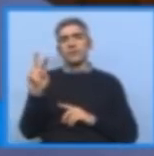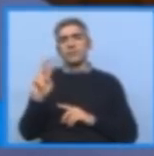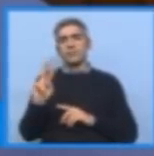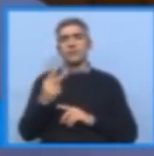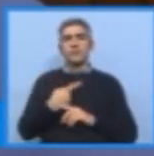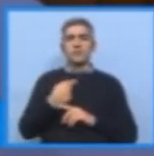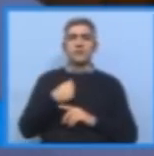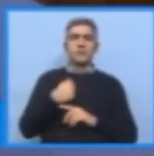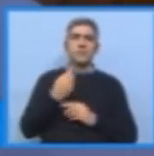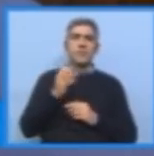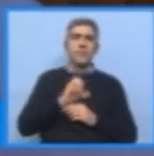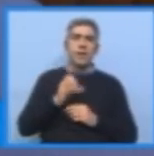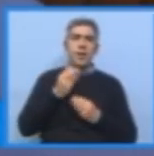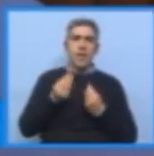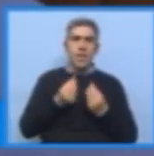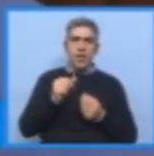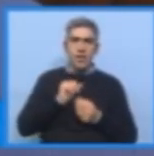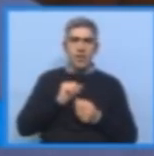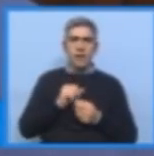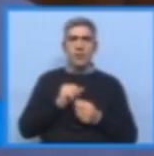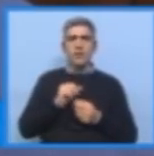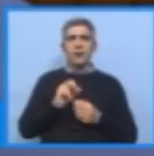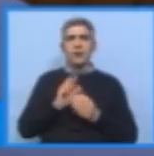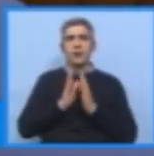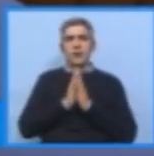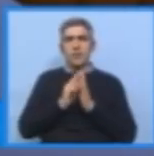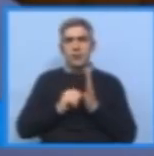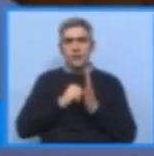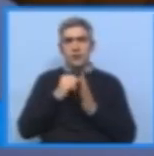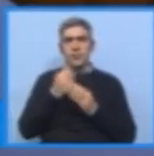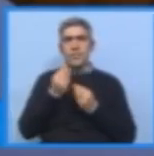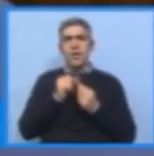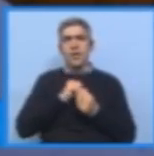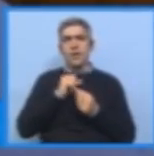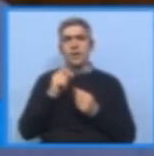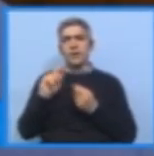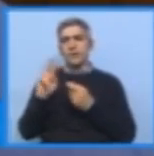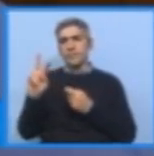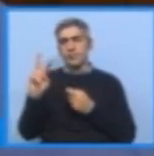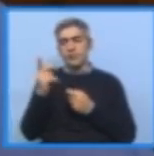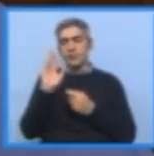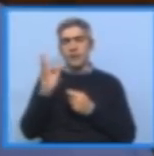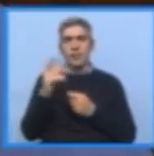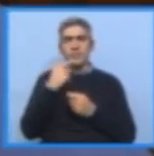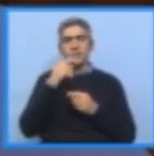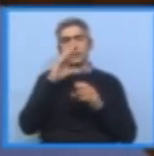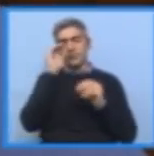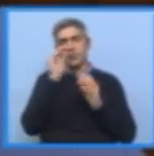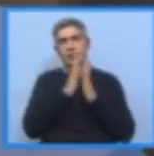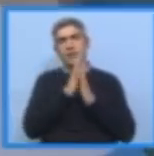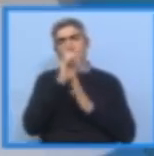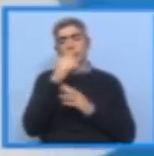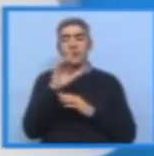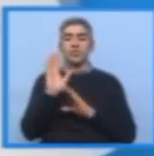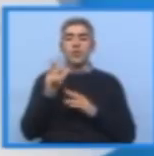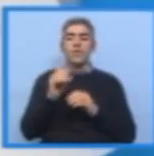à nossa maneira, à nossa religião, à nossa maneira, de entendermos a Deus. Mas, claro, já é